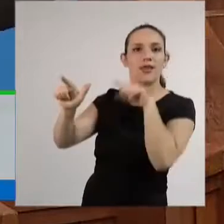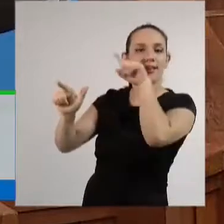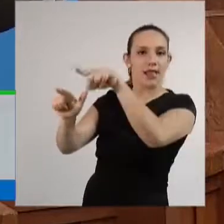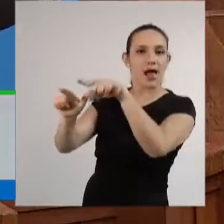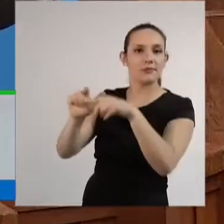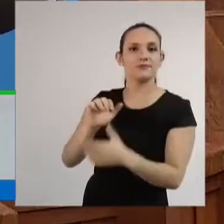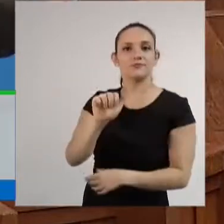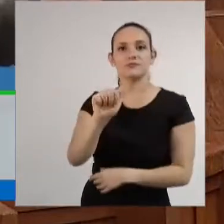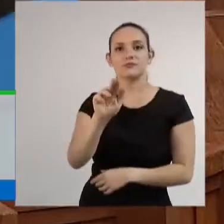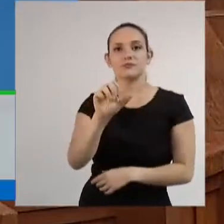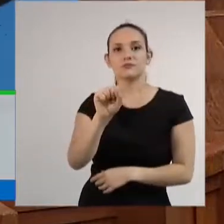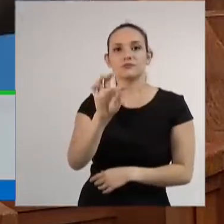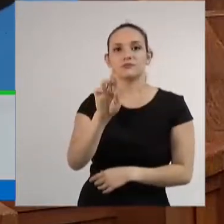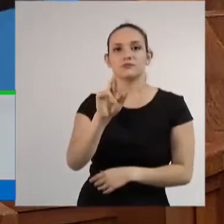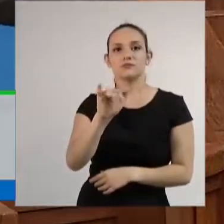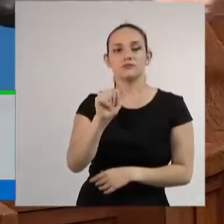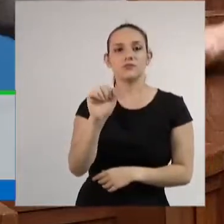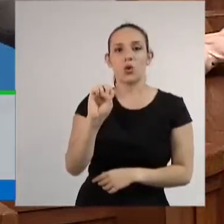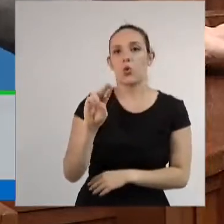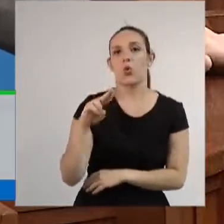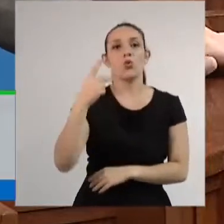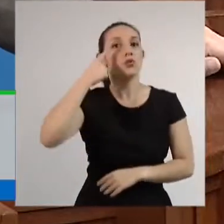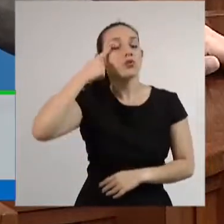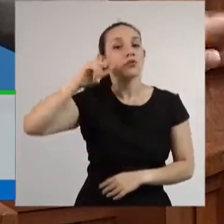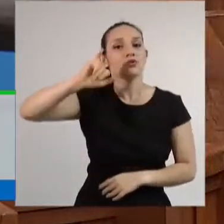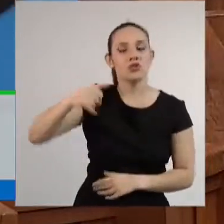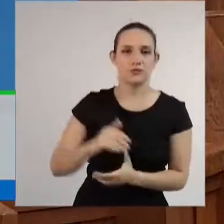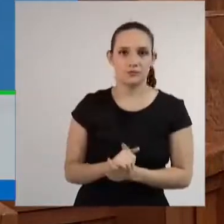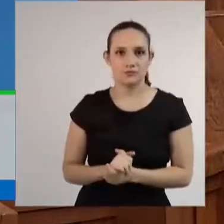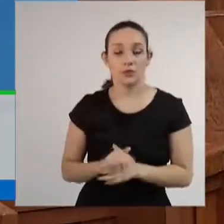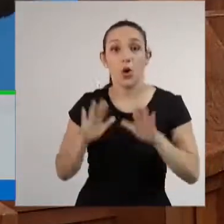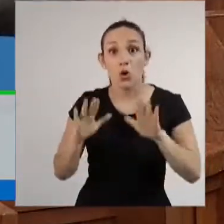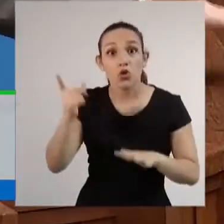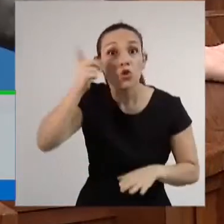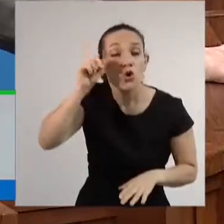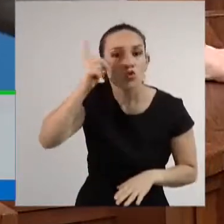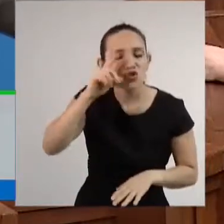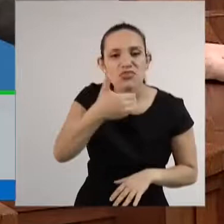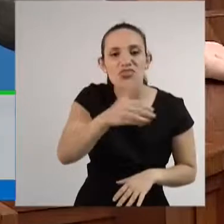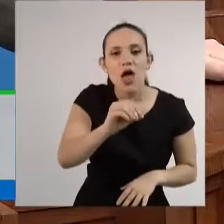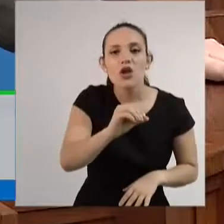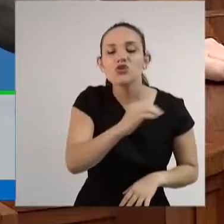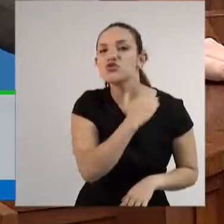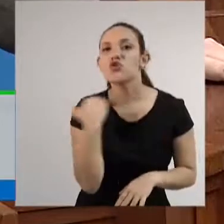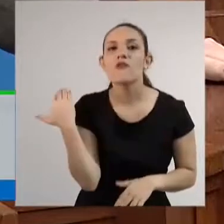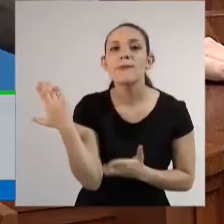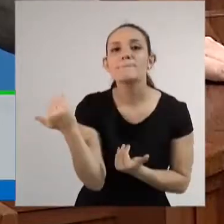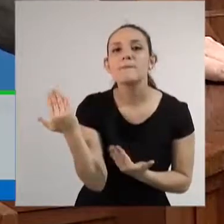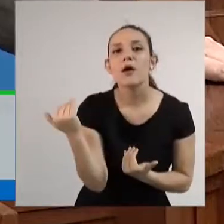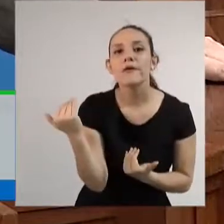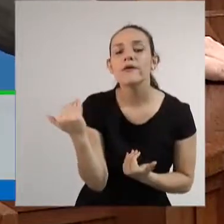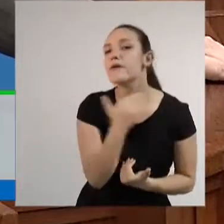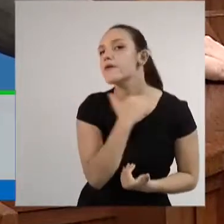Em média, 10 adolescentes são assassinados por dia e morrem